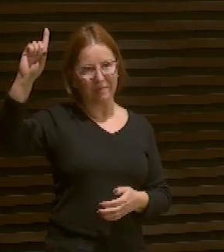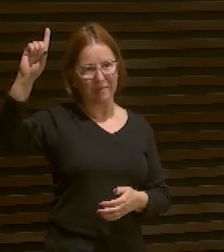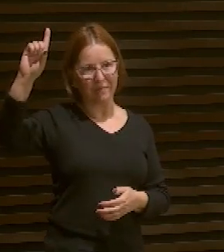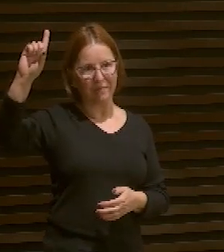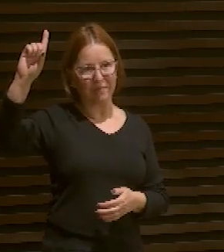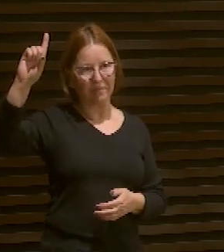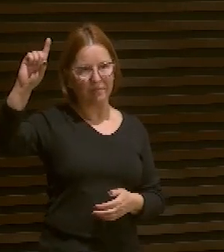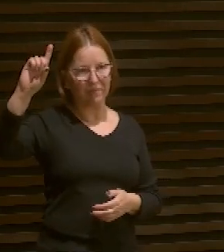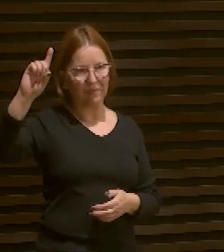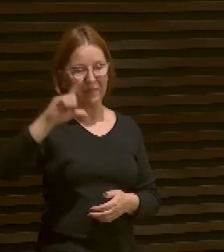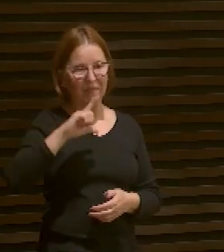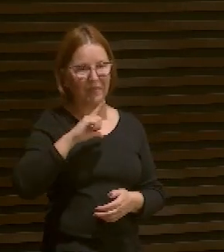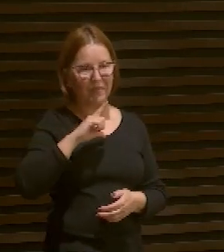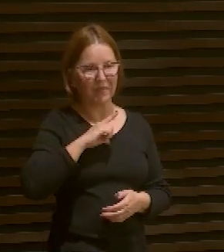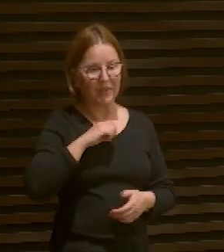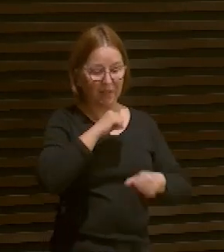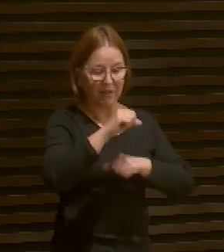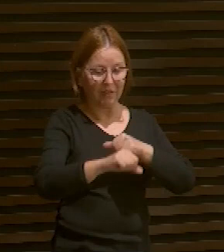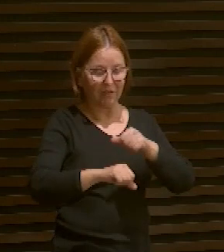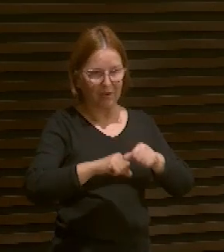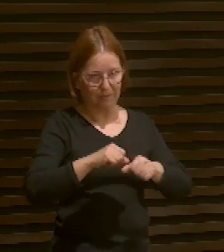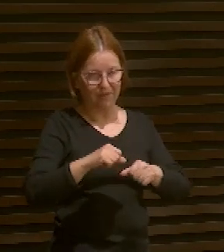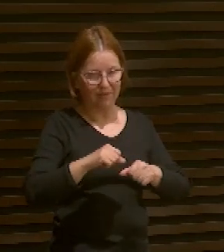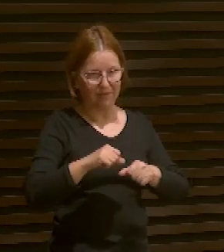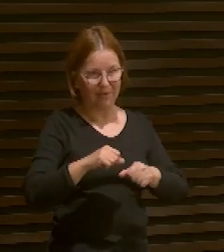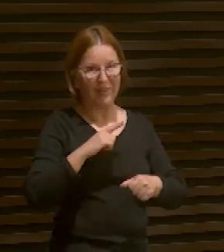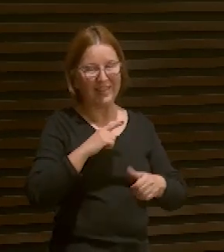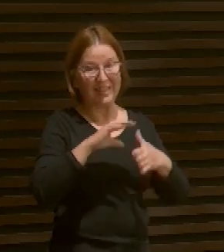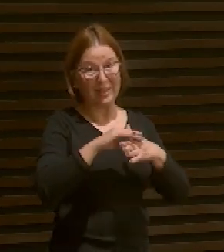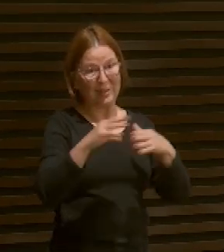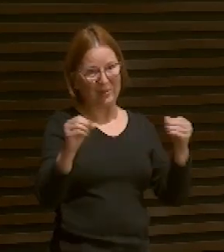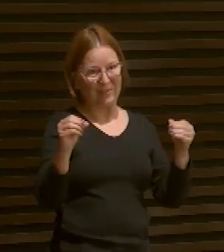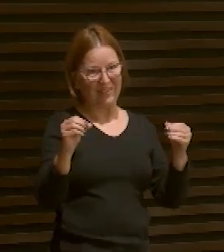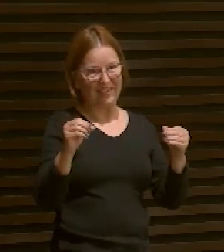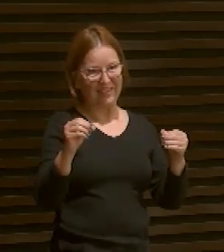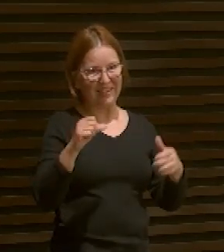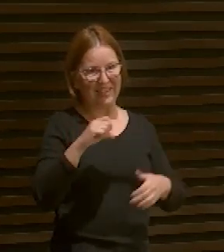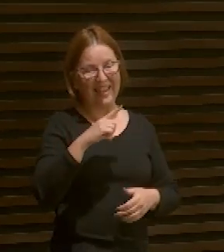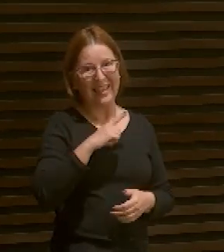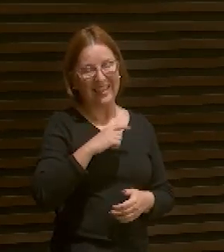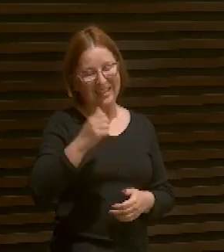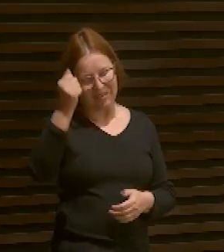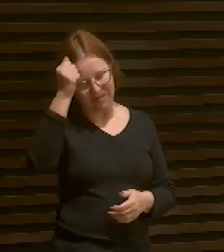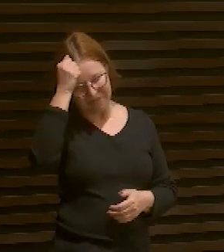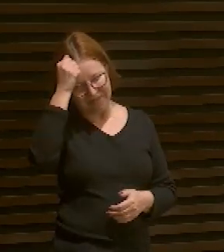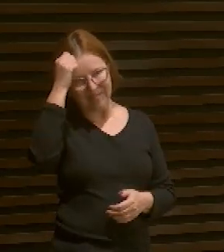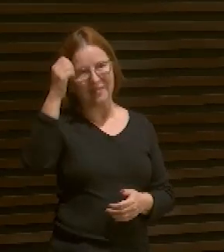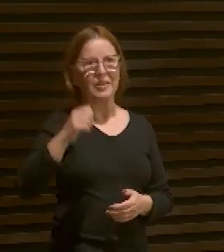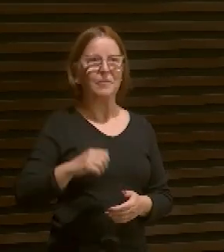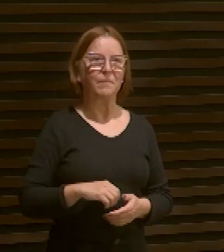a mudança de rumo, a transformação, a cura, a arrependimento.